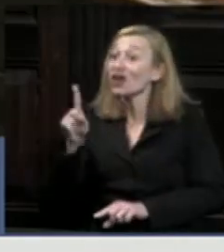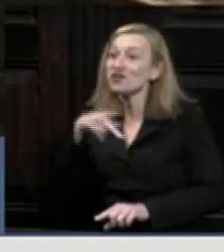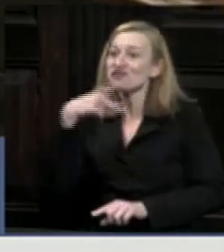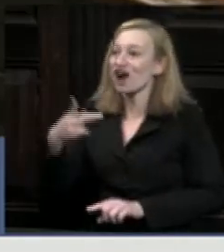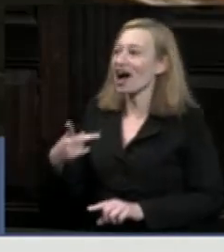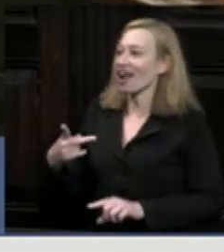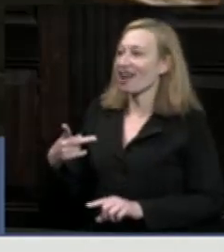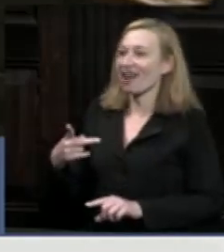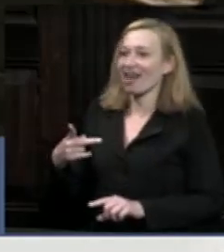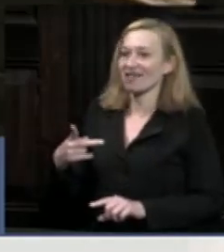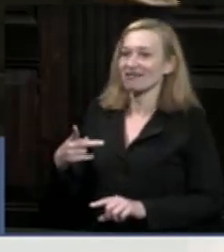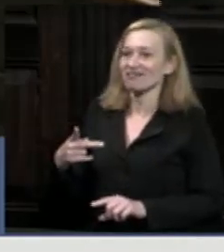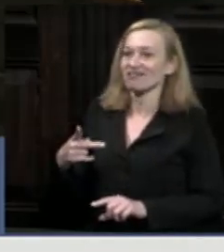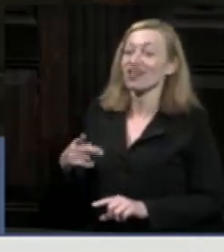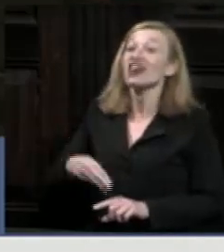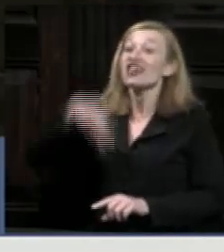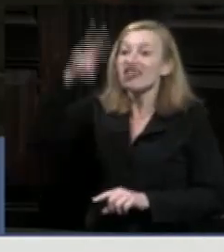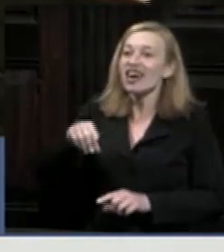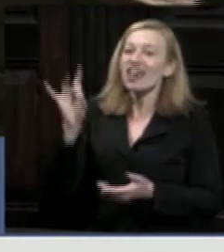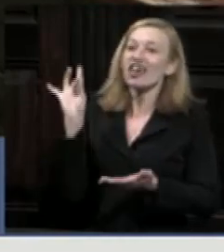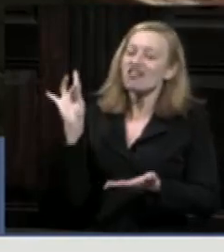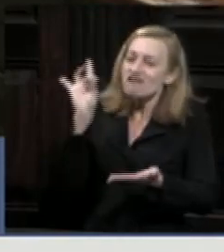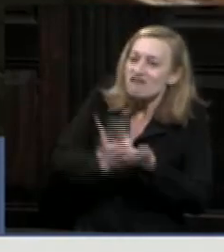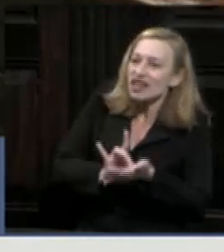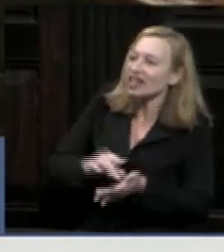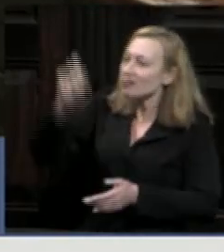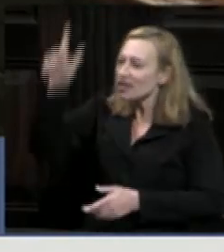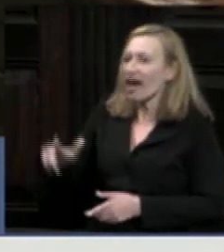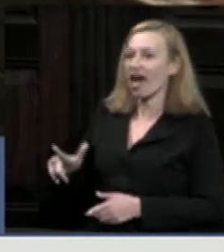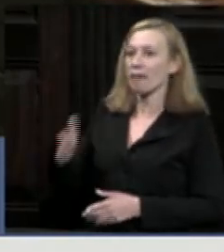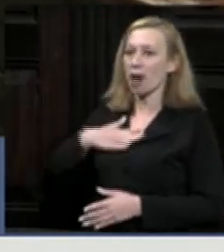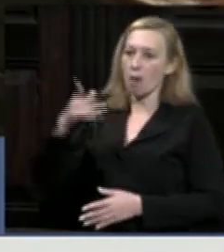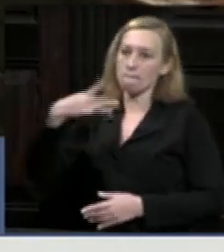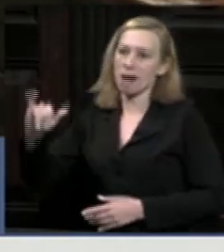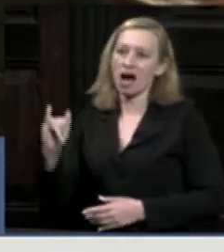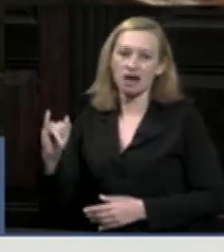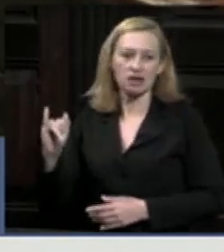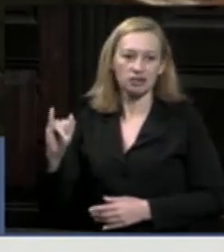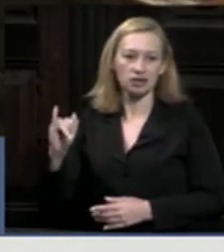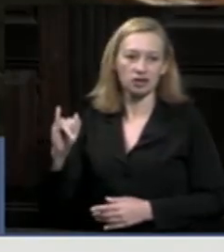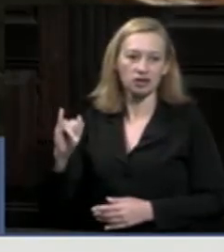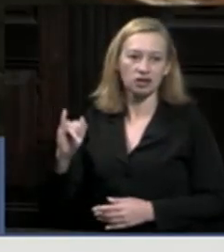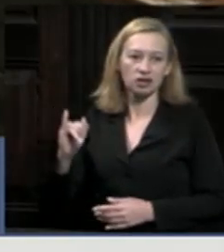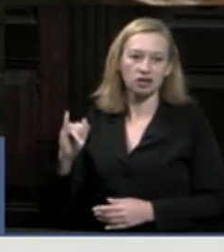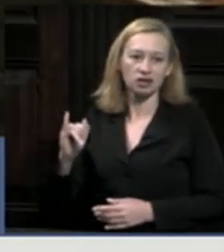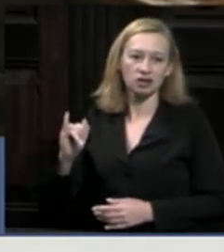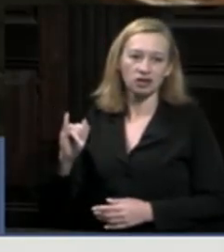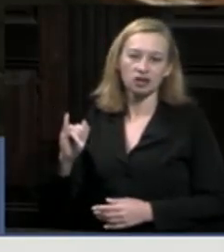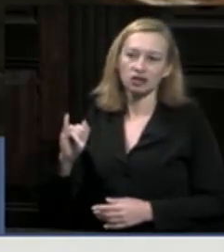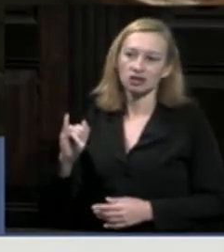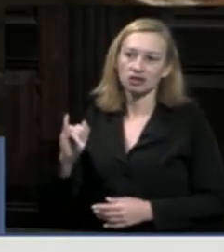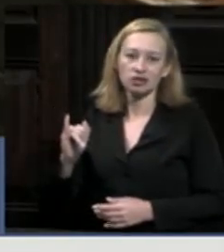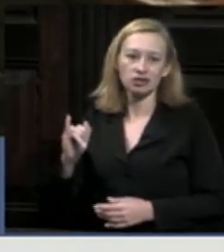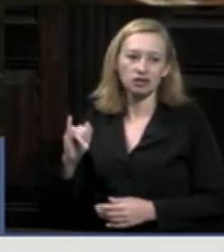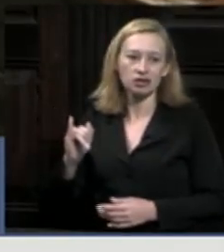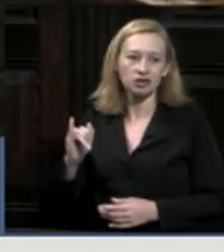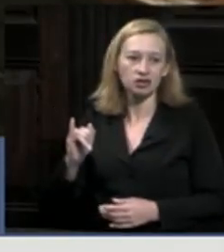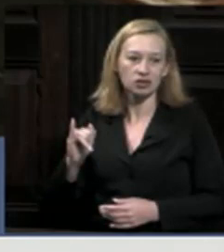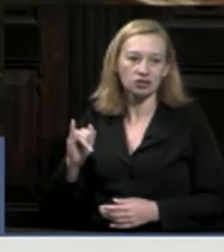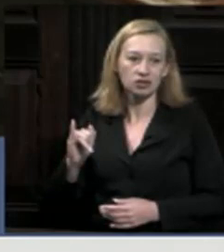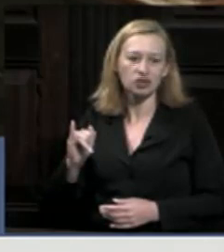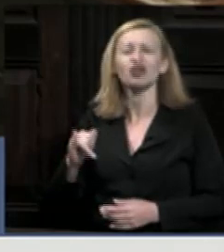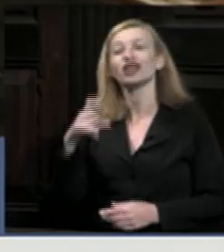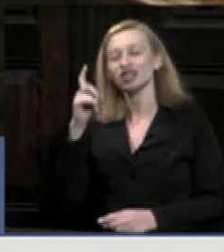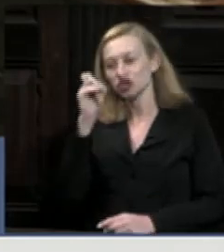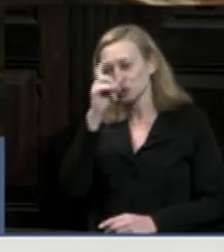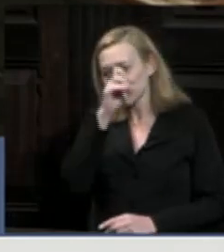aceitação a intenção de votos entre as mulheres inclusive mas é o tempo inteiro já voltaram à carga está sendo muito